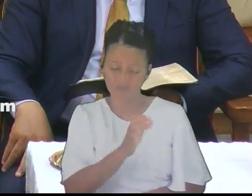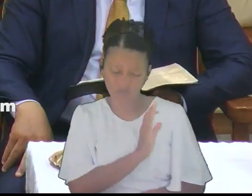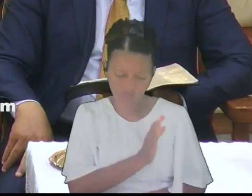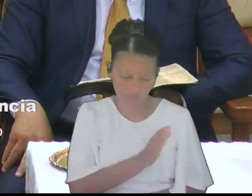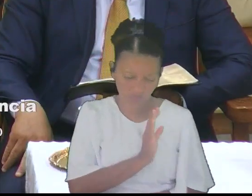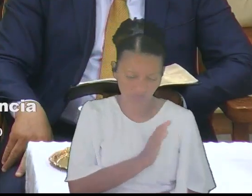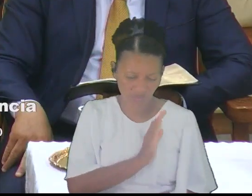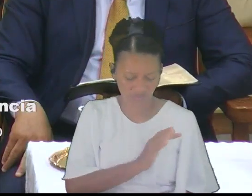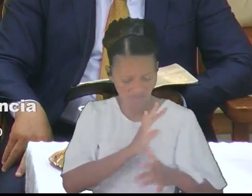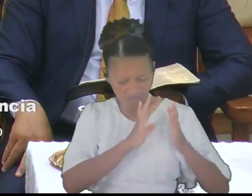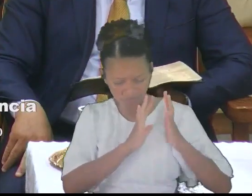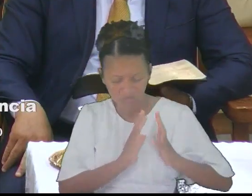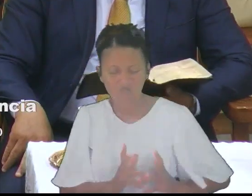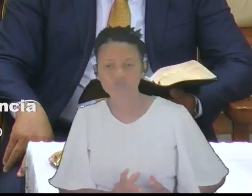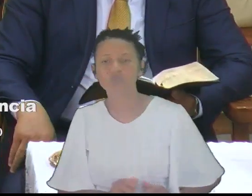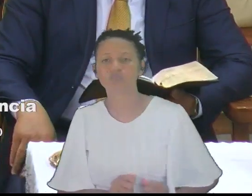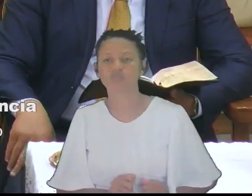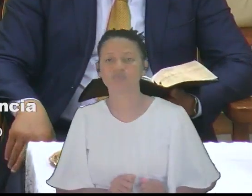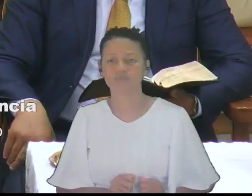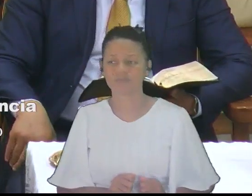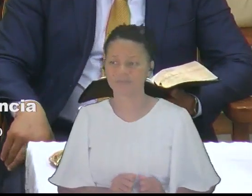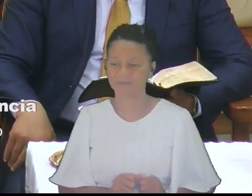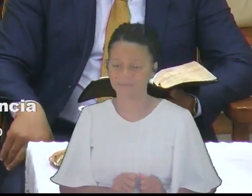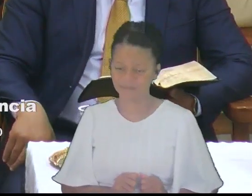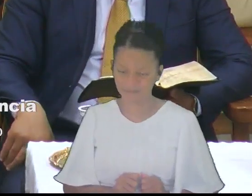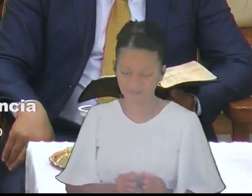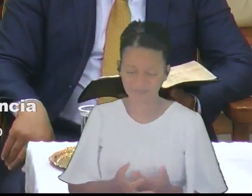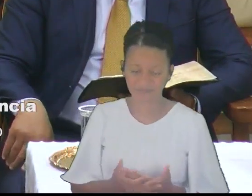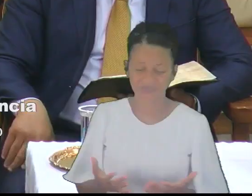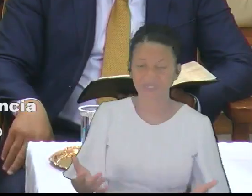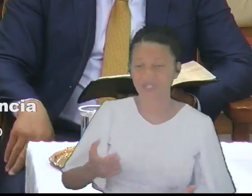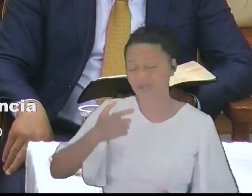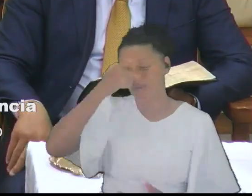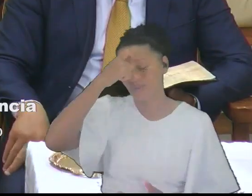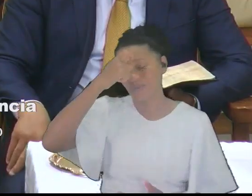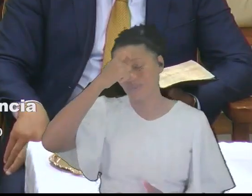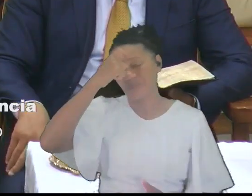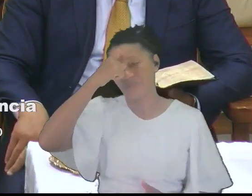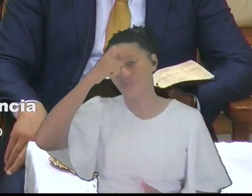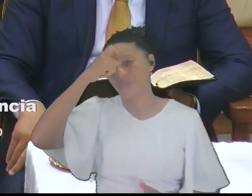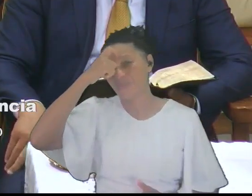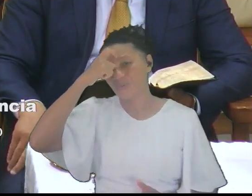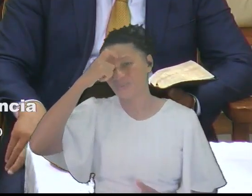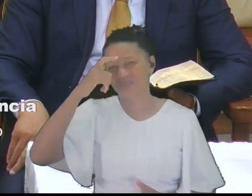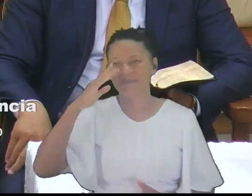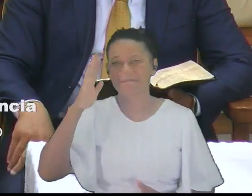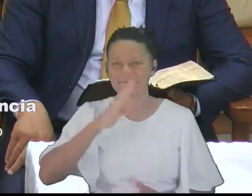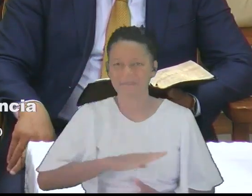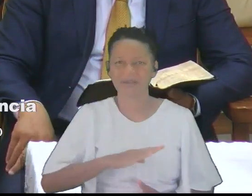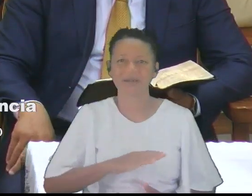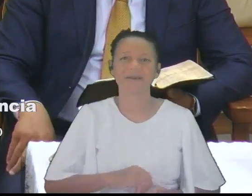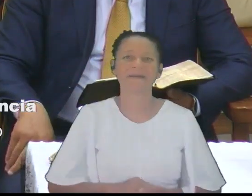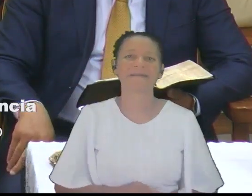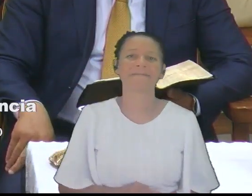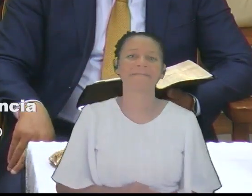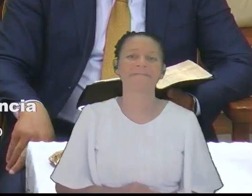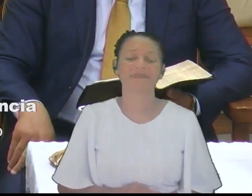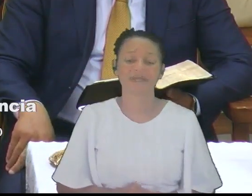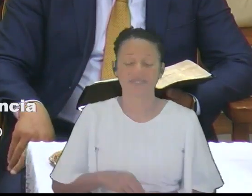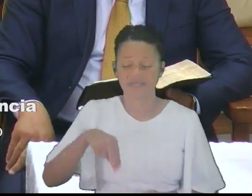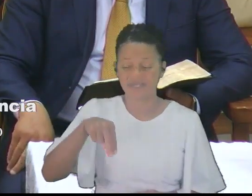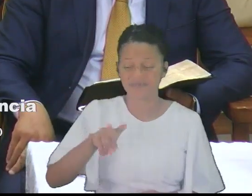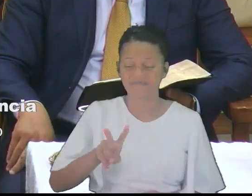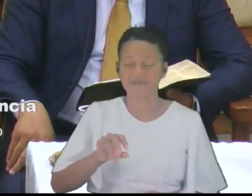coração purificado da má consciência. Bota na Bíblia NVI,